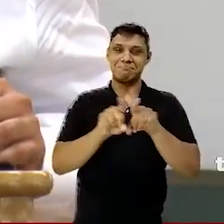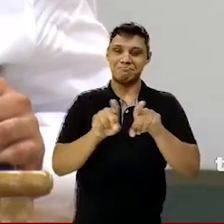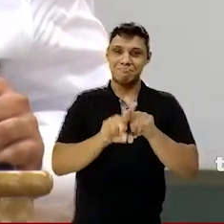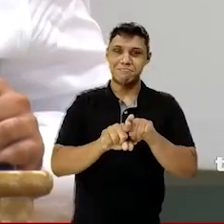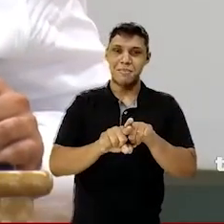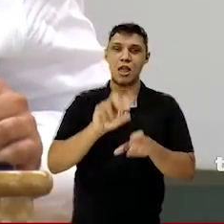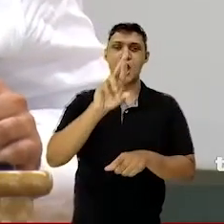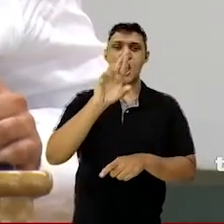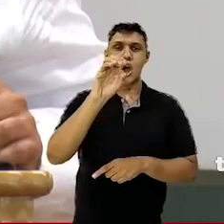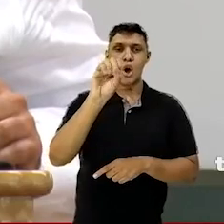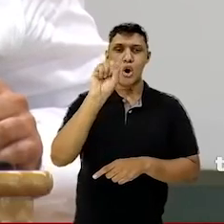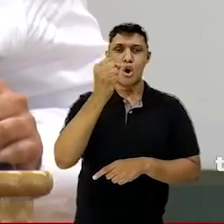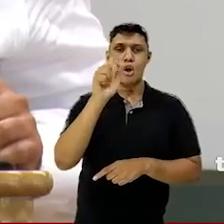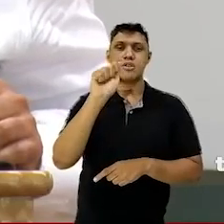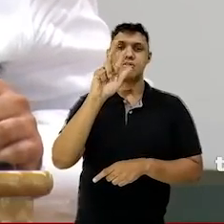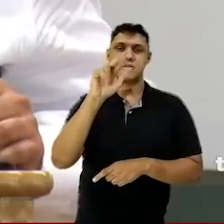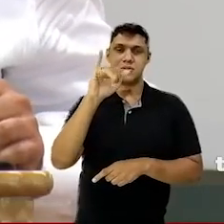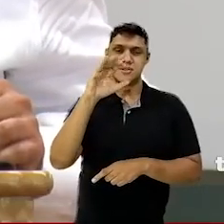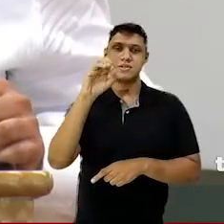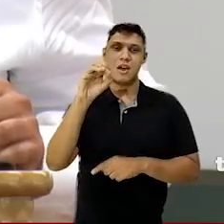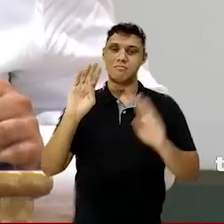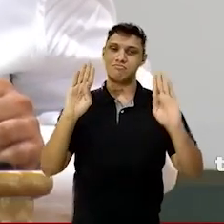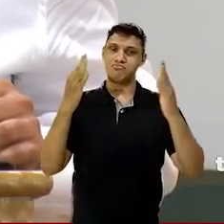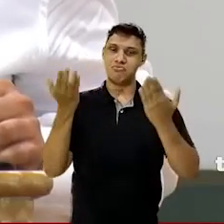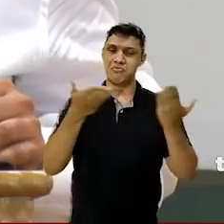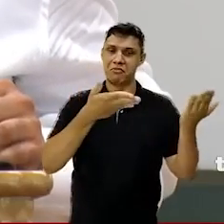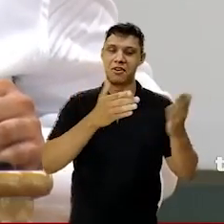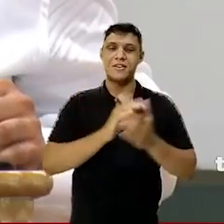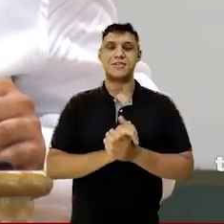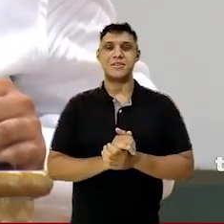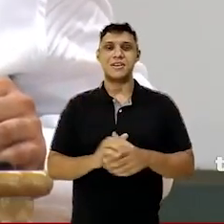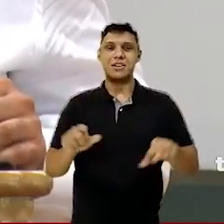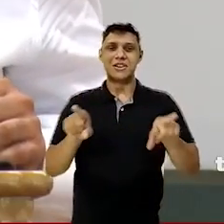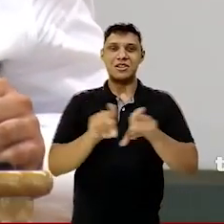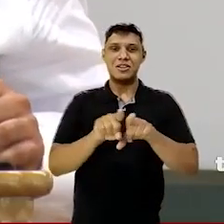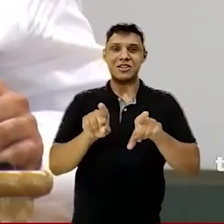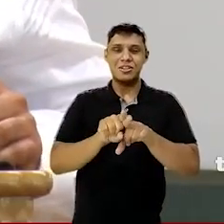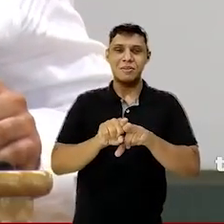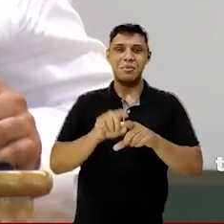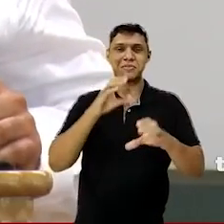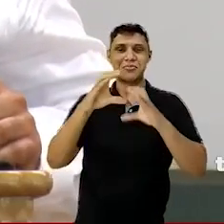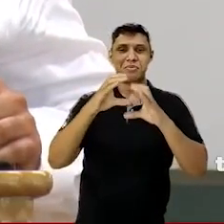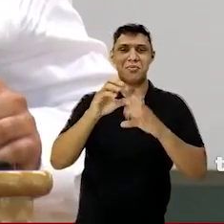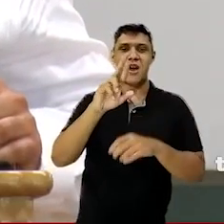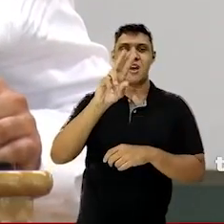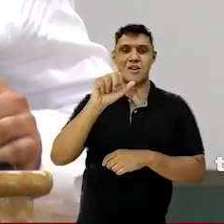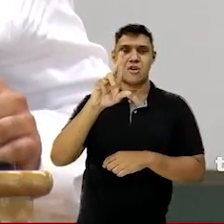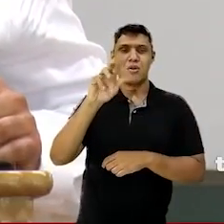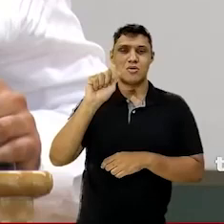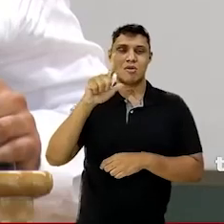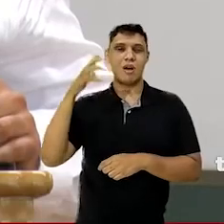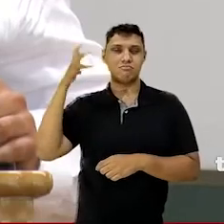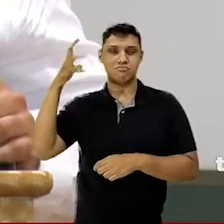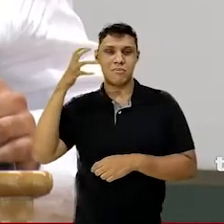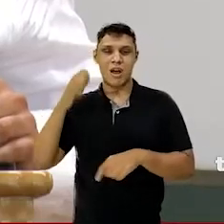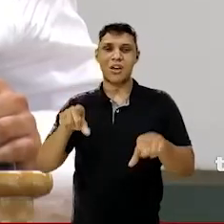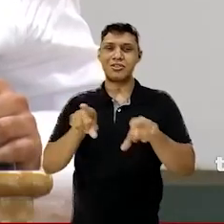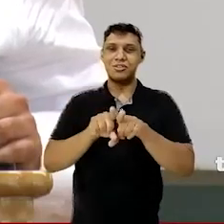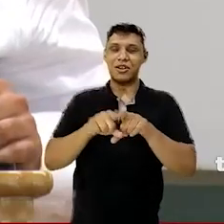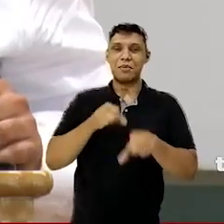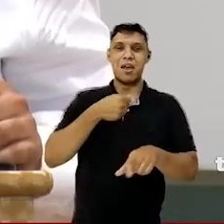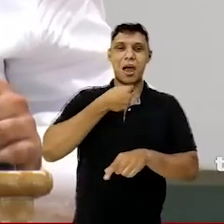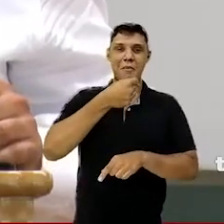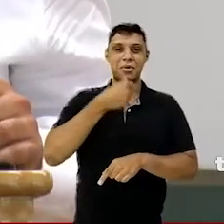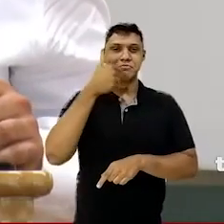plena festa, Nossa Senhora do Rosário, ao Sistema Rural de Comunicação, a Ana Ruth, a todos os